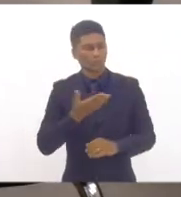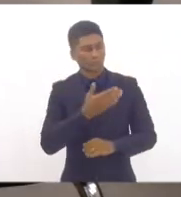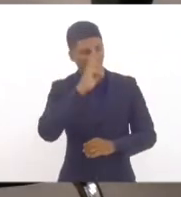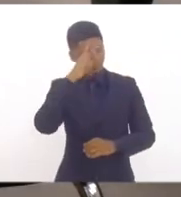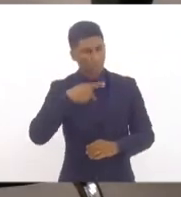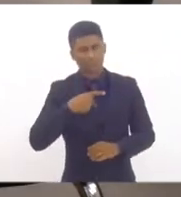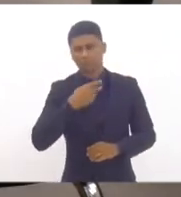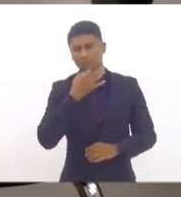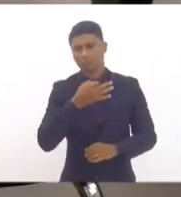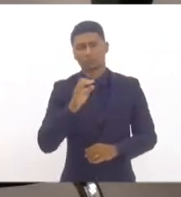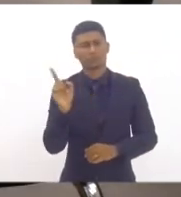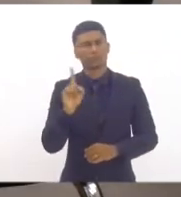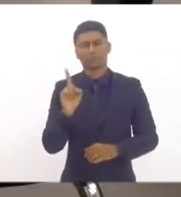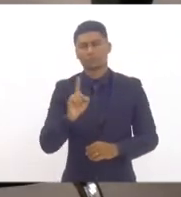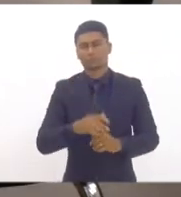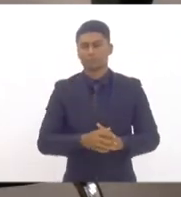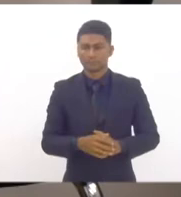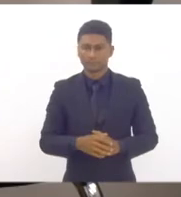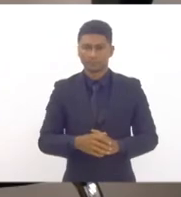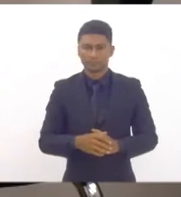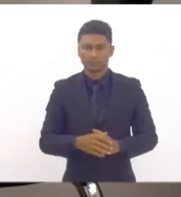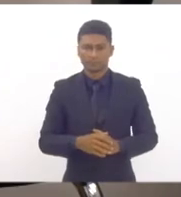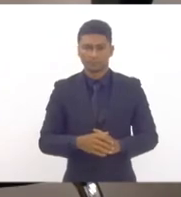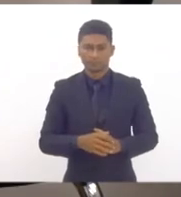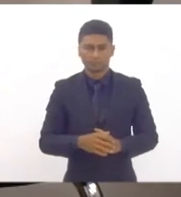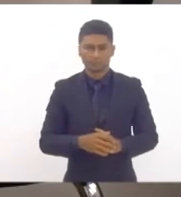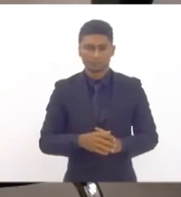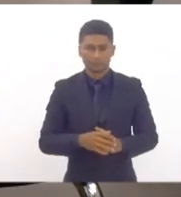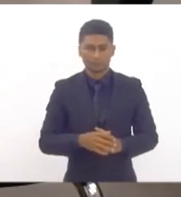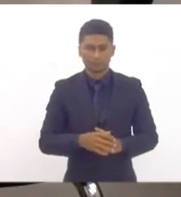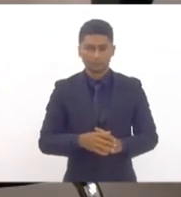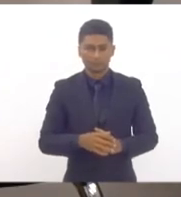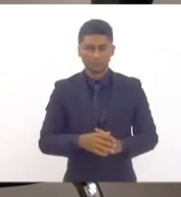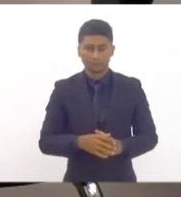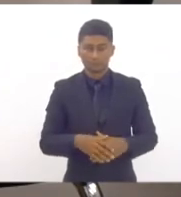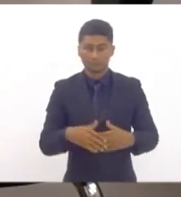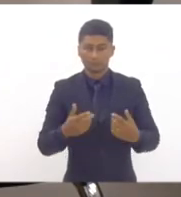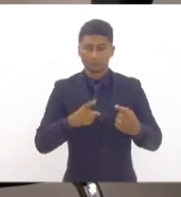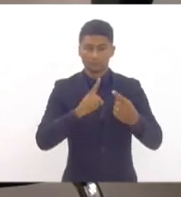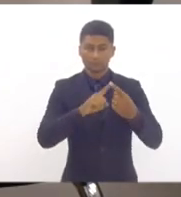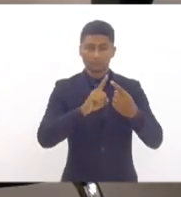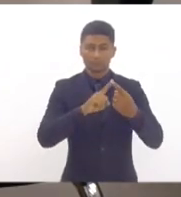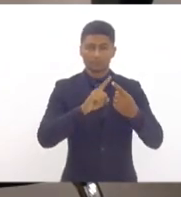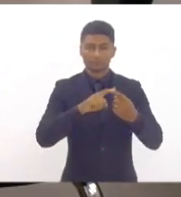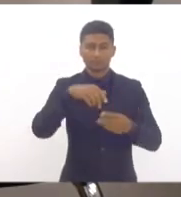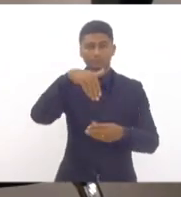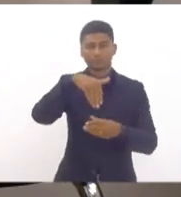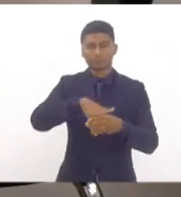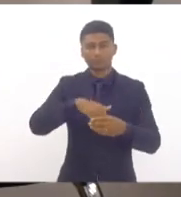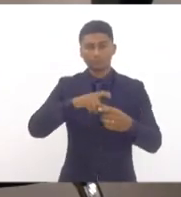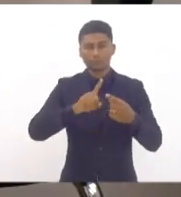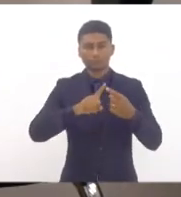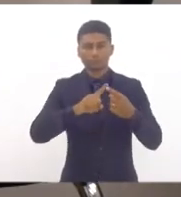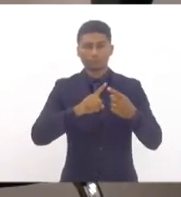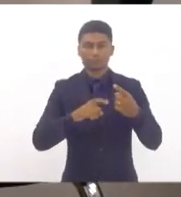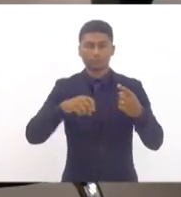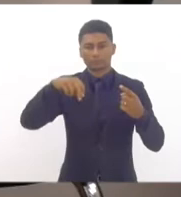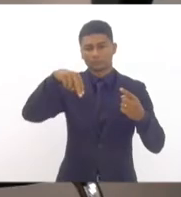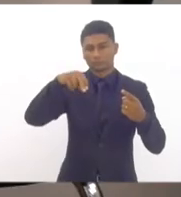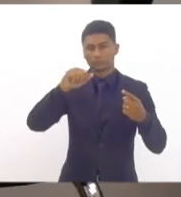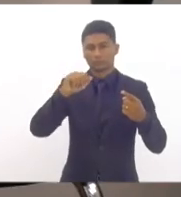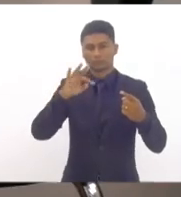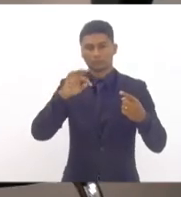Prates. Sendo assim, enfim, o nosso primeiro voto vai para